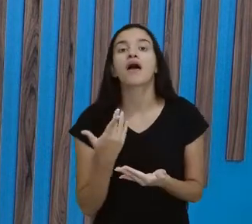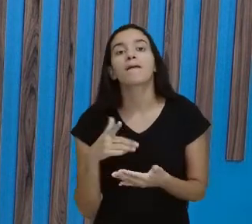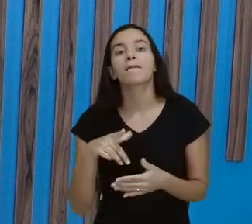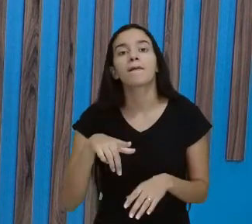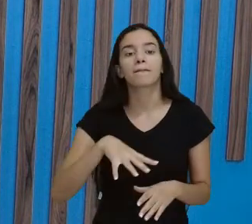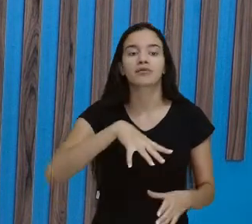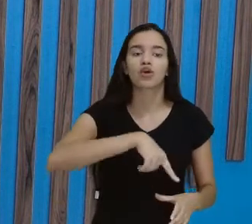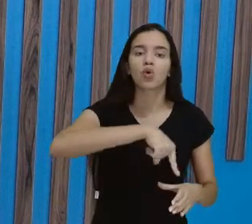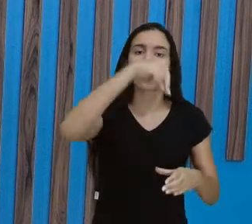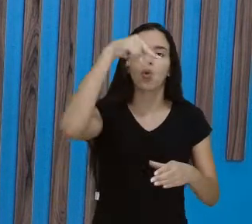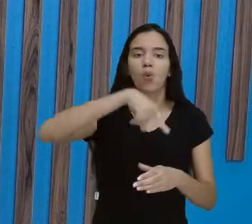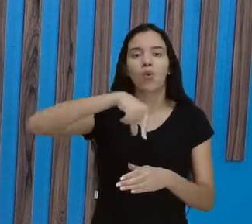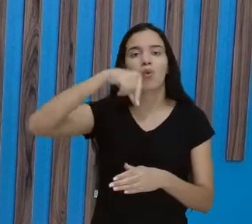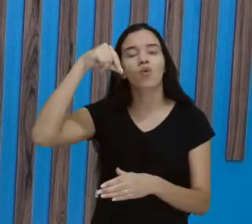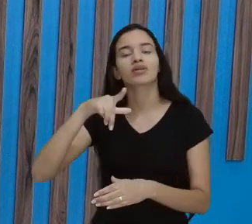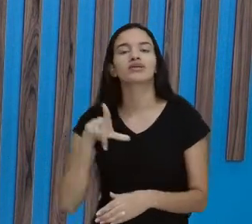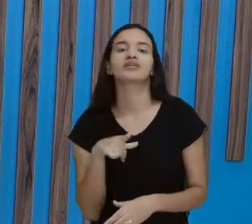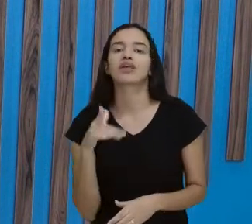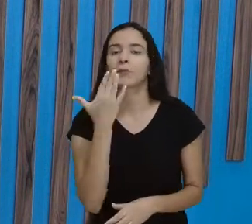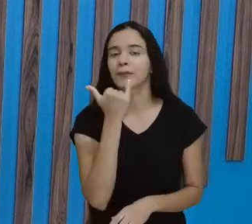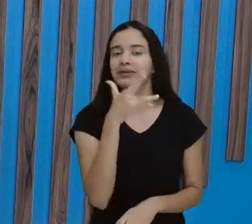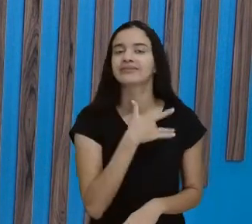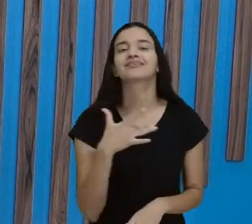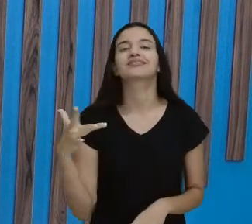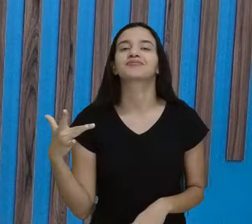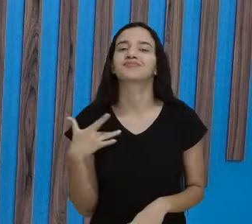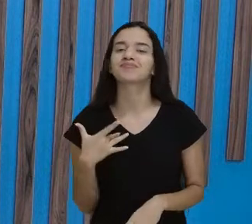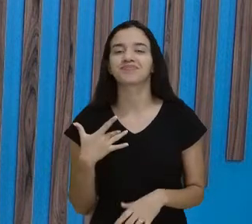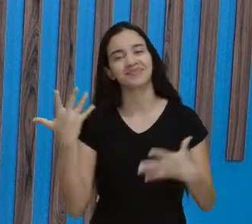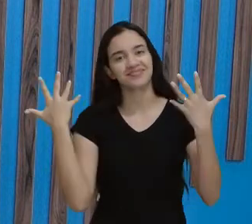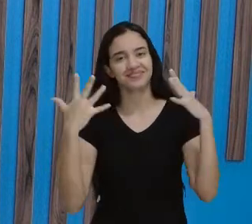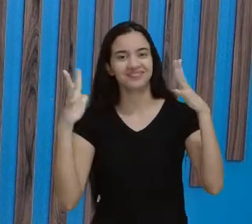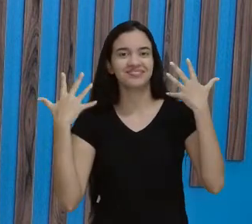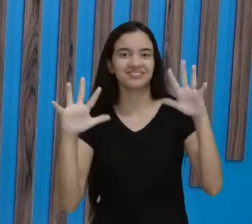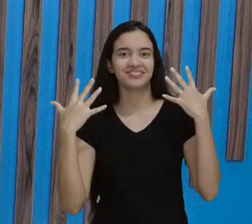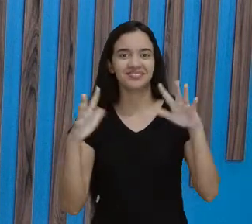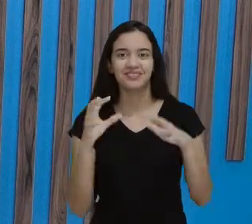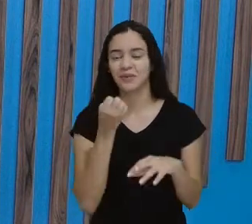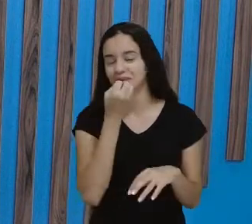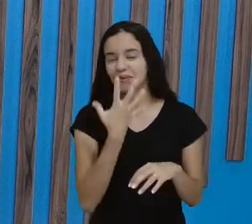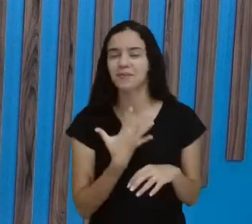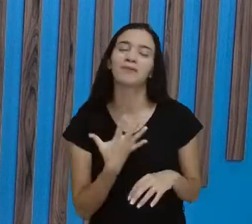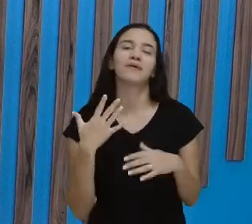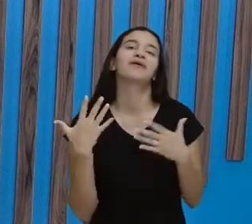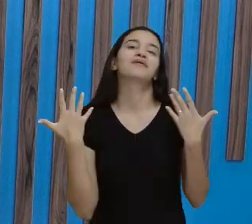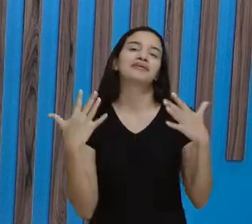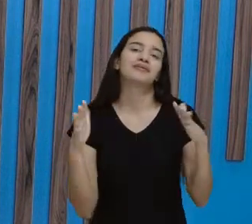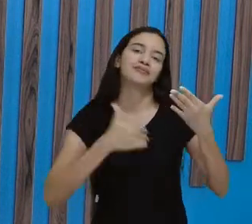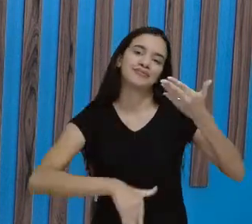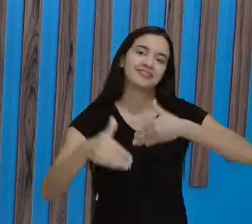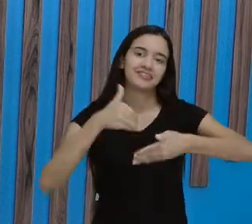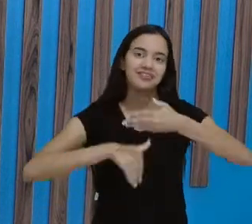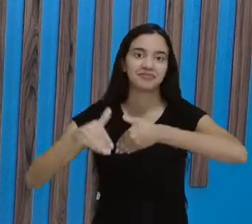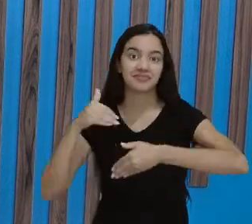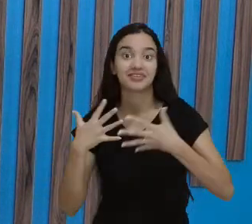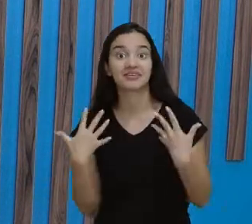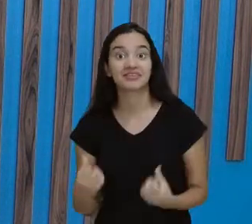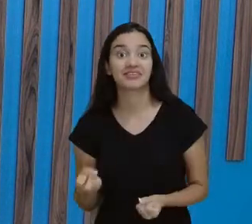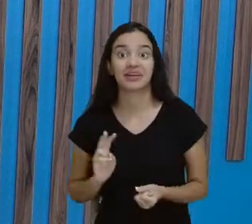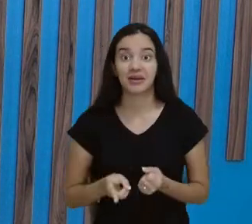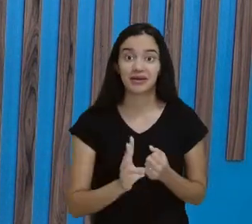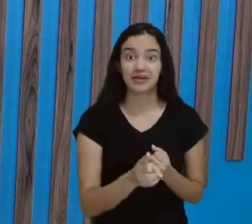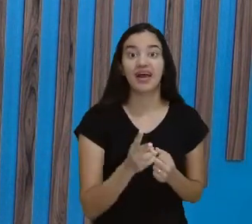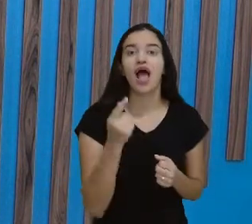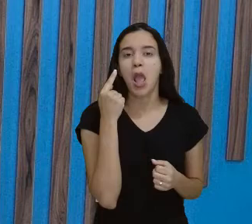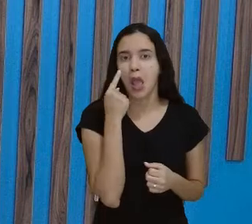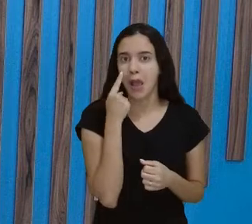tudo isso e ter comida saudável em casa. Vê que legal. Parabéns, Lázaro. Muito boa participação. Vamos continuar aqui. Pode falar mais,